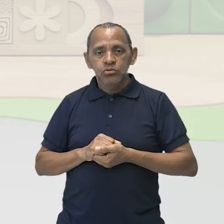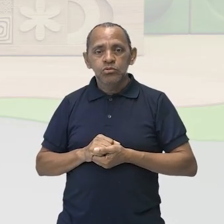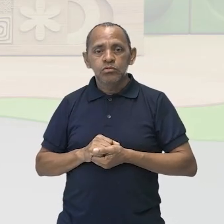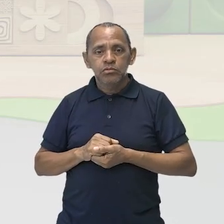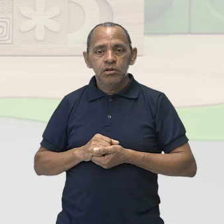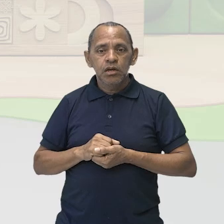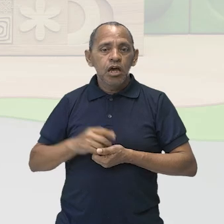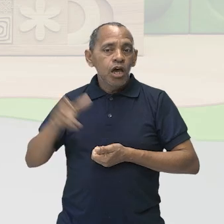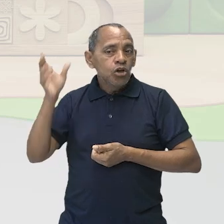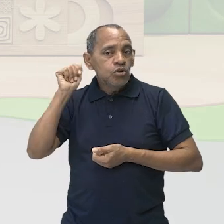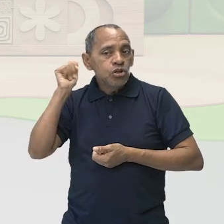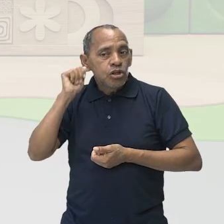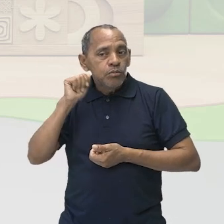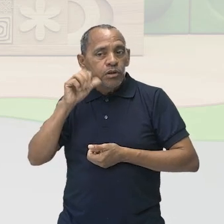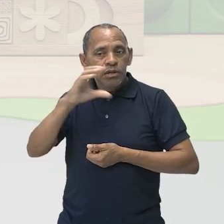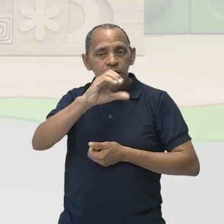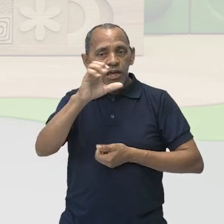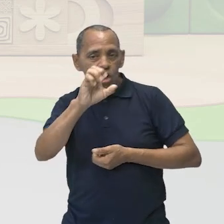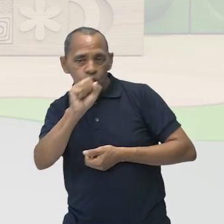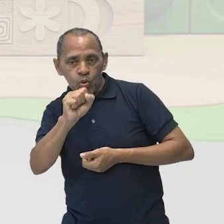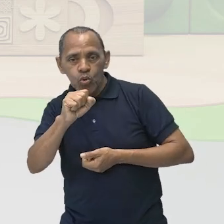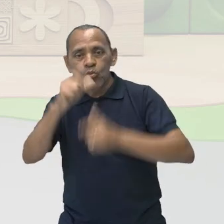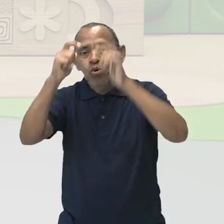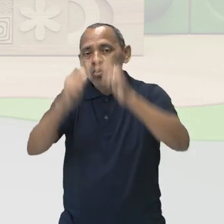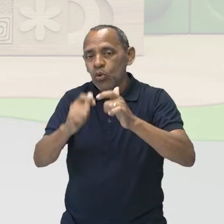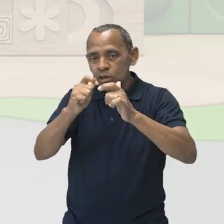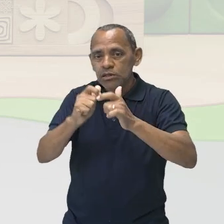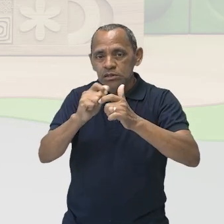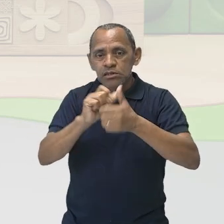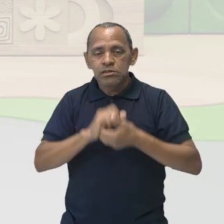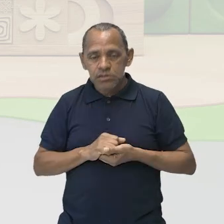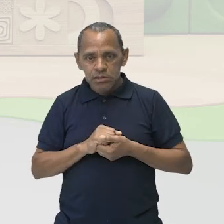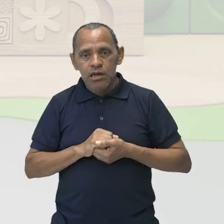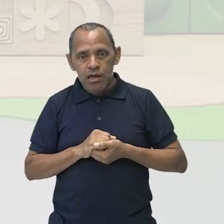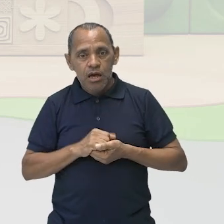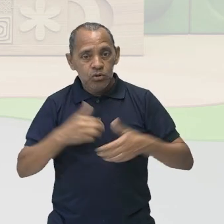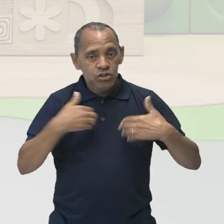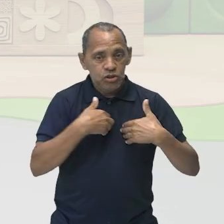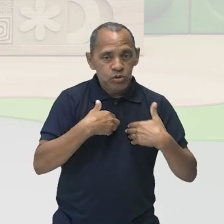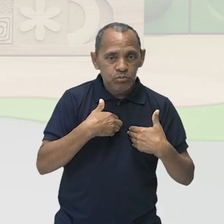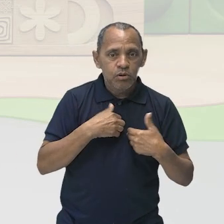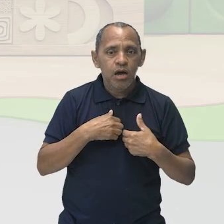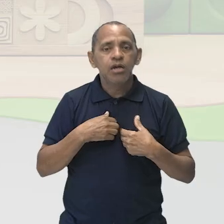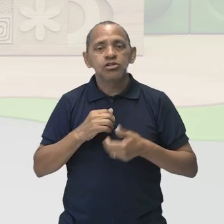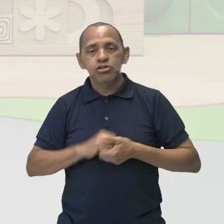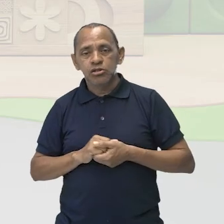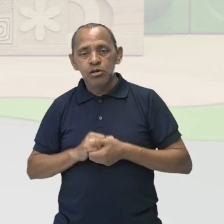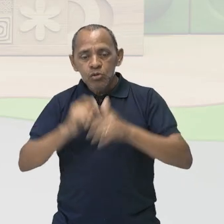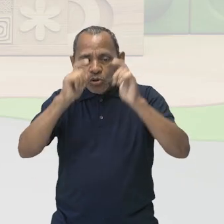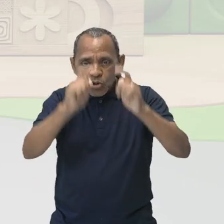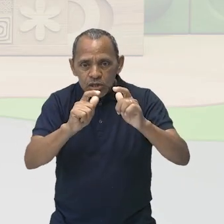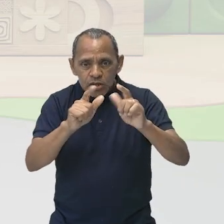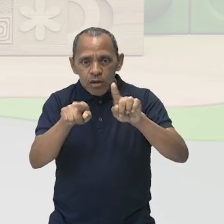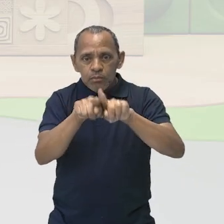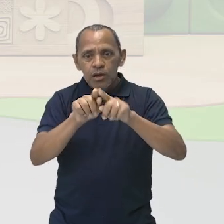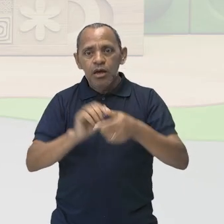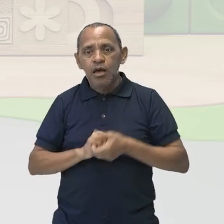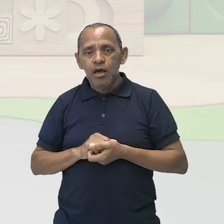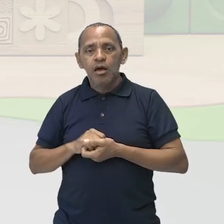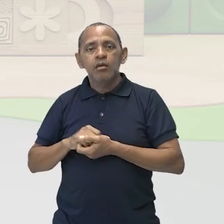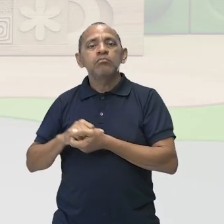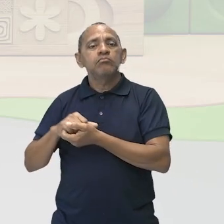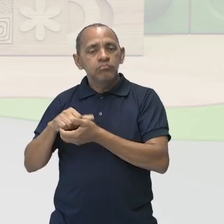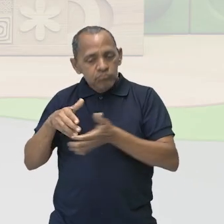eco para localizar presas e se orientar no espaço, principalmente à noite. Vejam só.